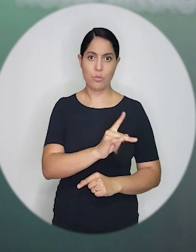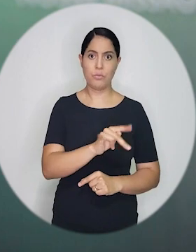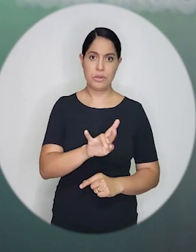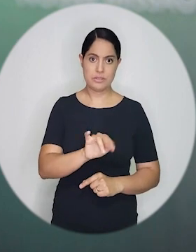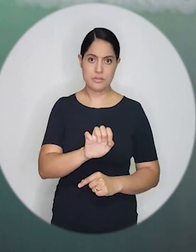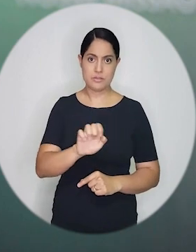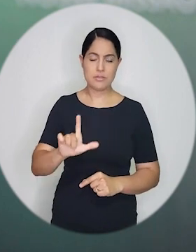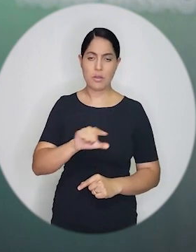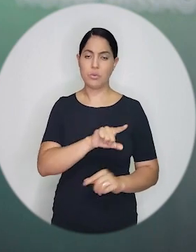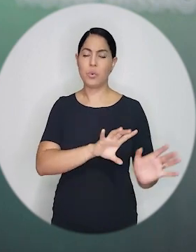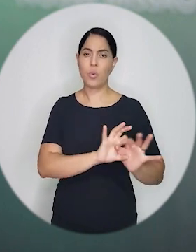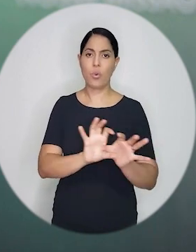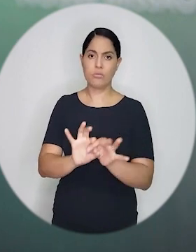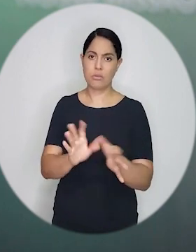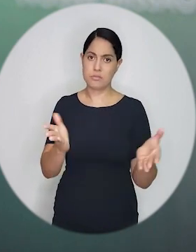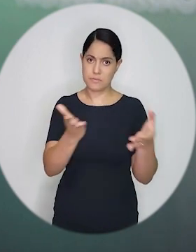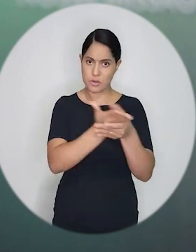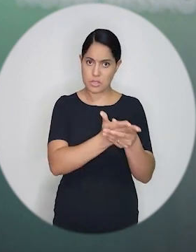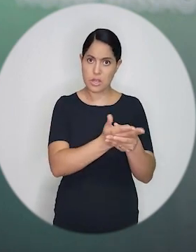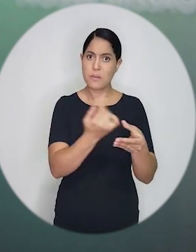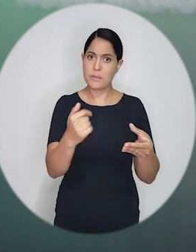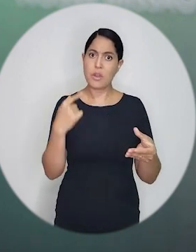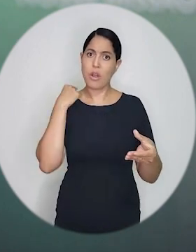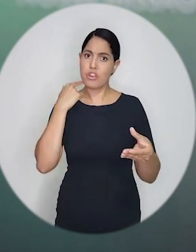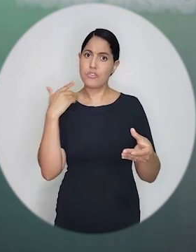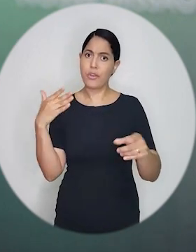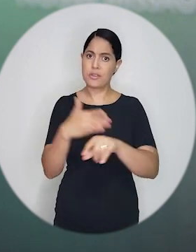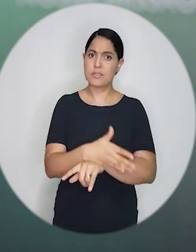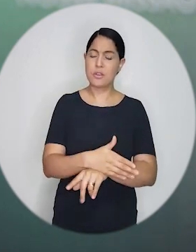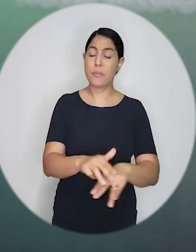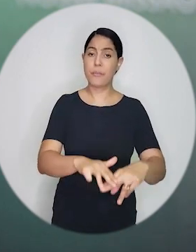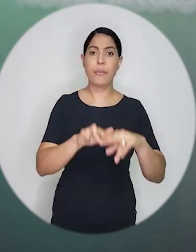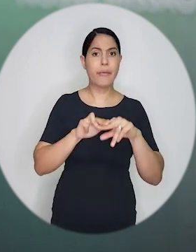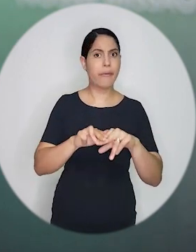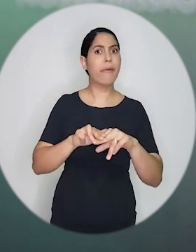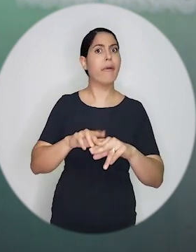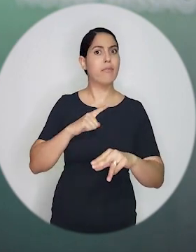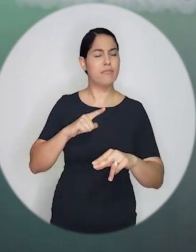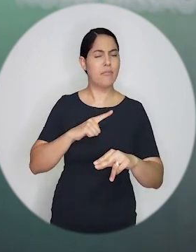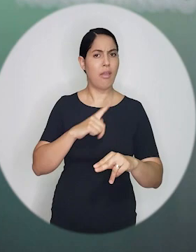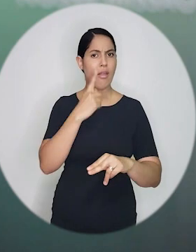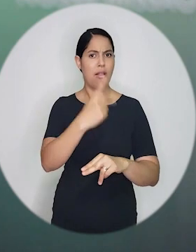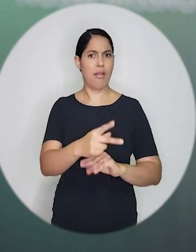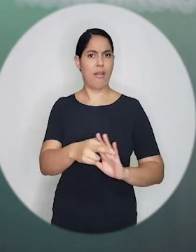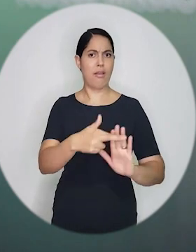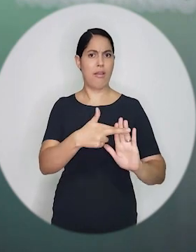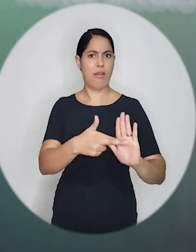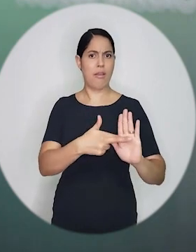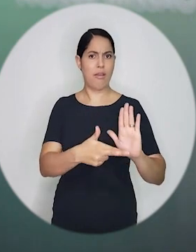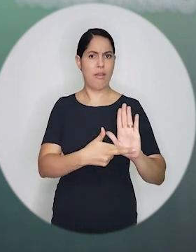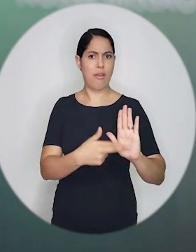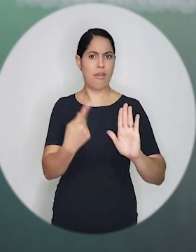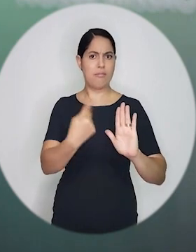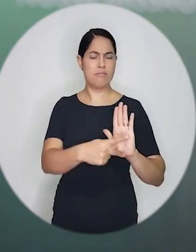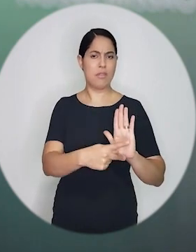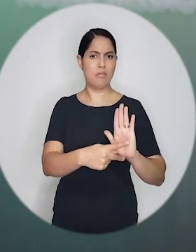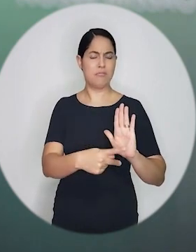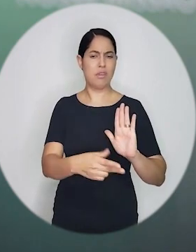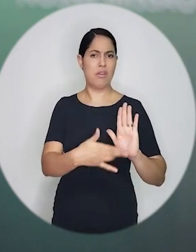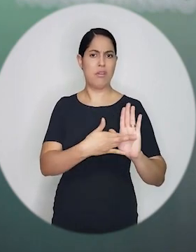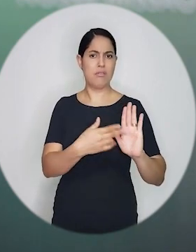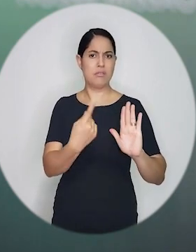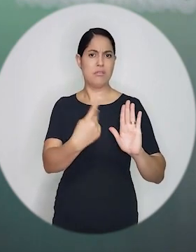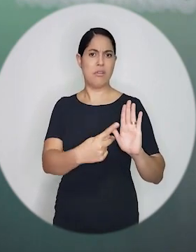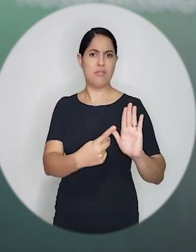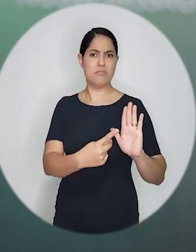à disposição da advocacia. Isso porque chegou ao conhecimento de que há uma normativa interna